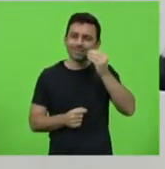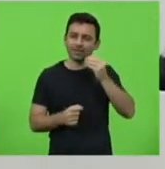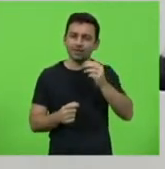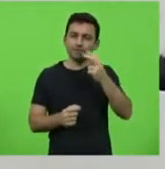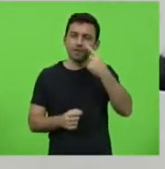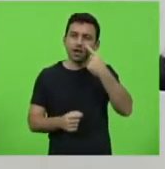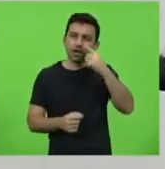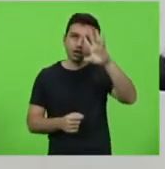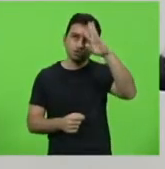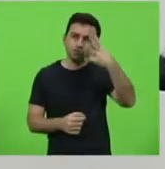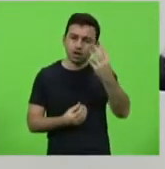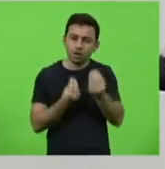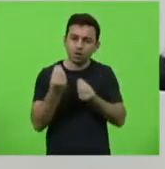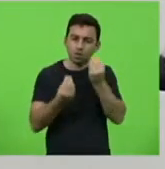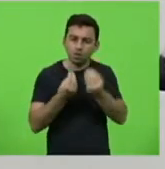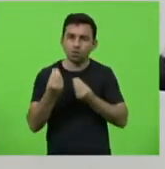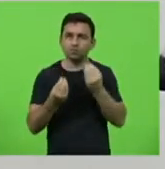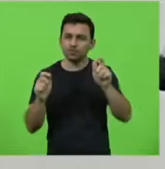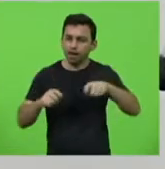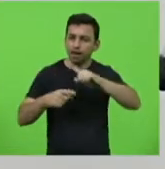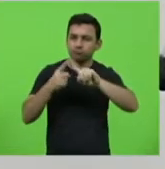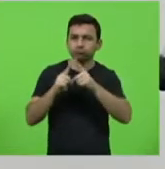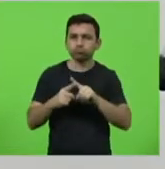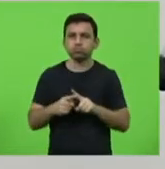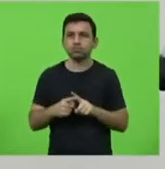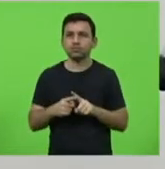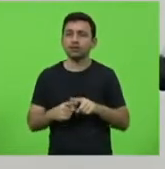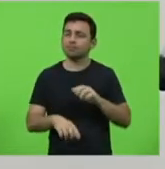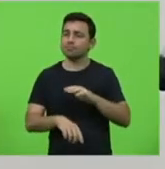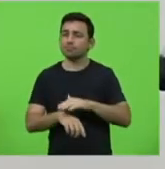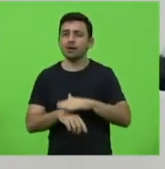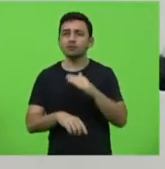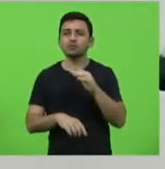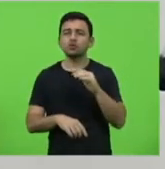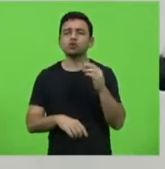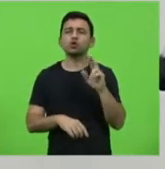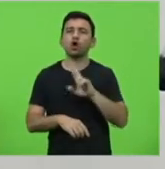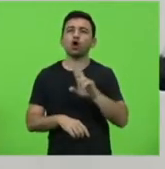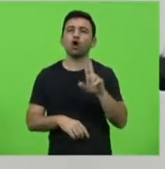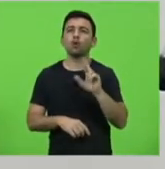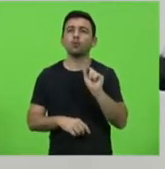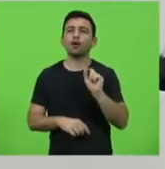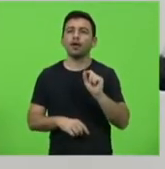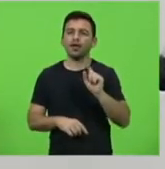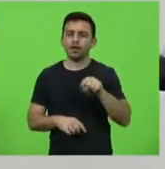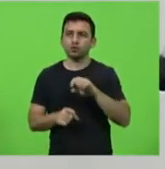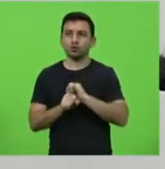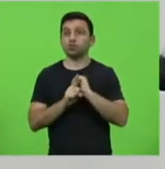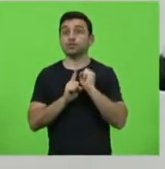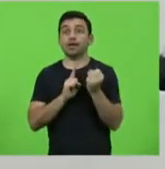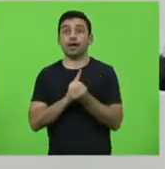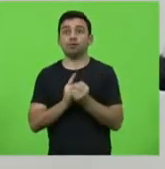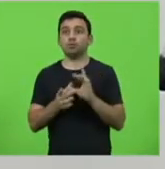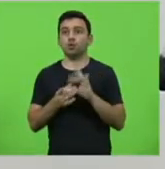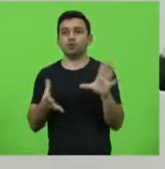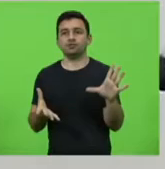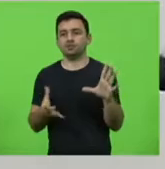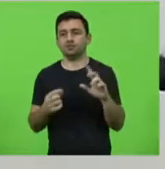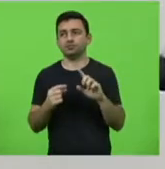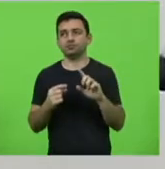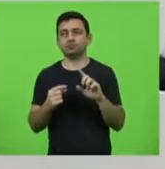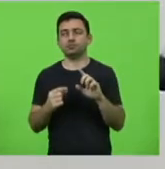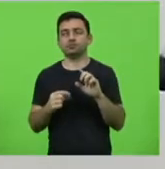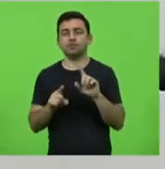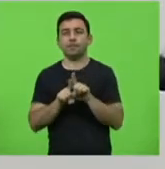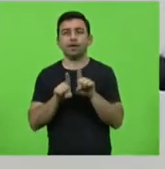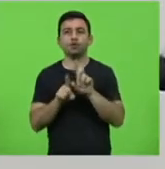soluções mediadas. E isso é o que a gente chama, não apenas de social-democracia, a qual eu pertenço, mas isso